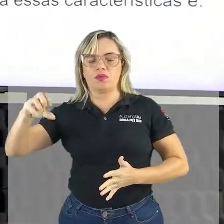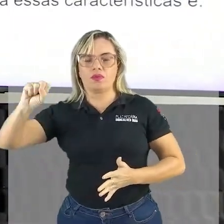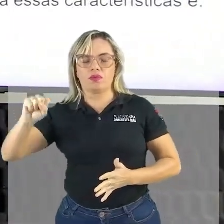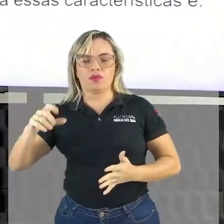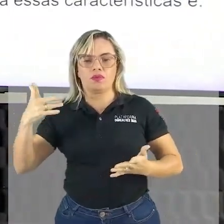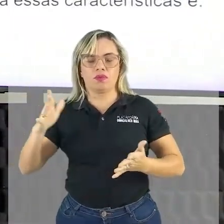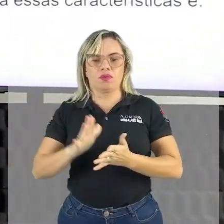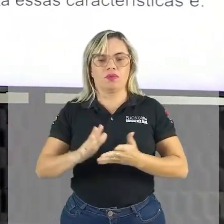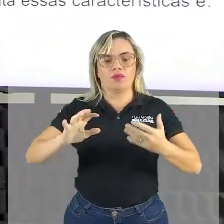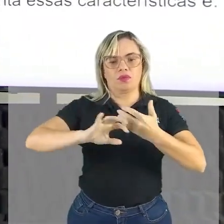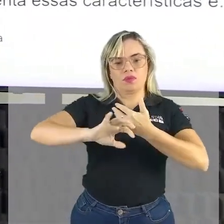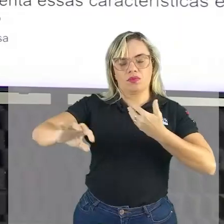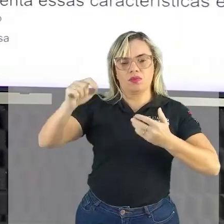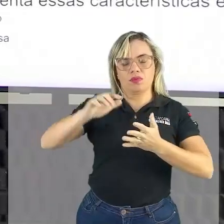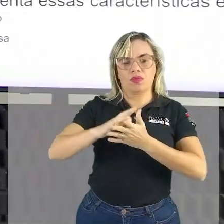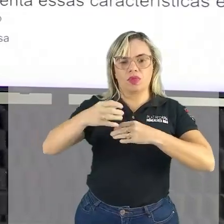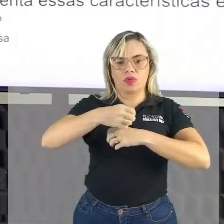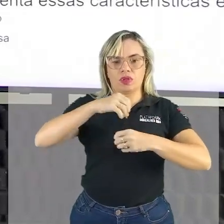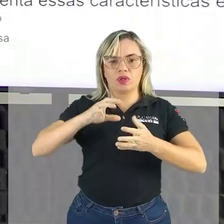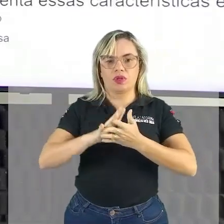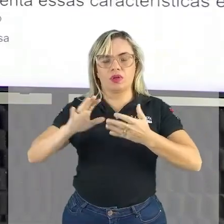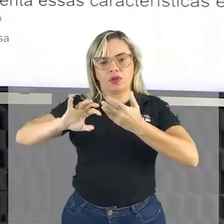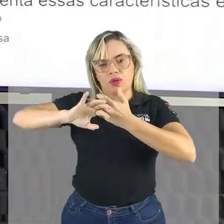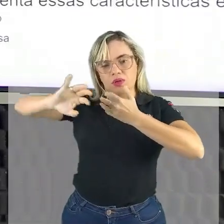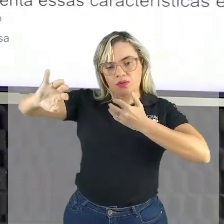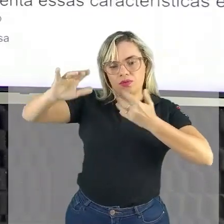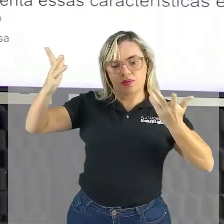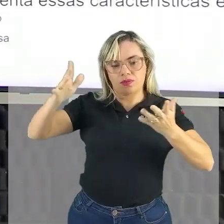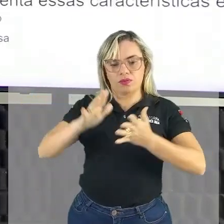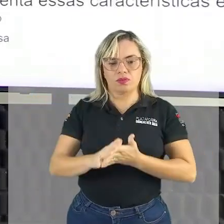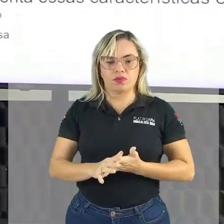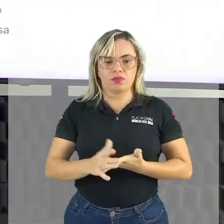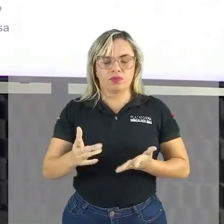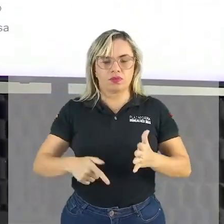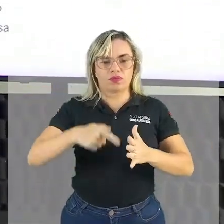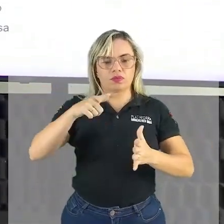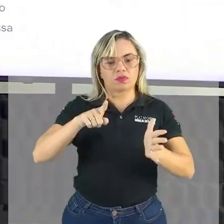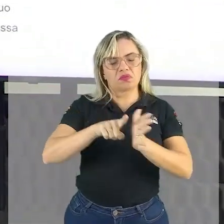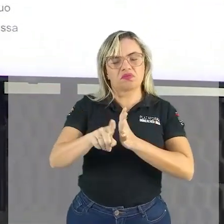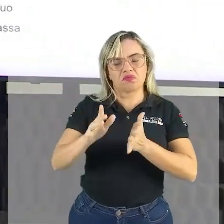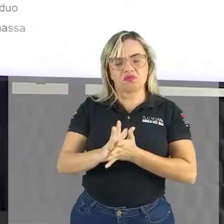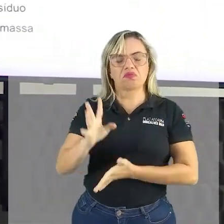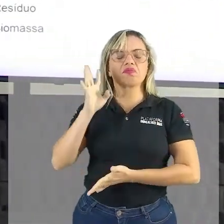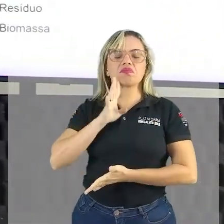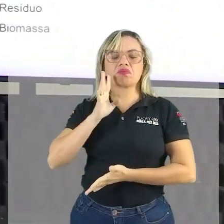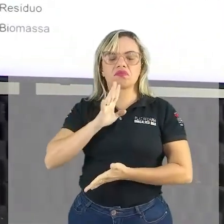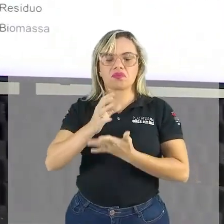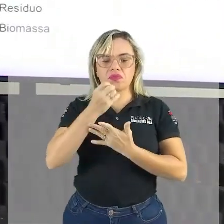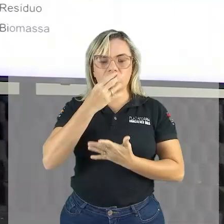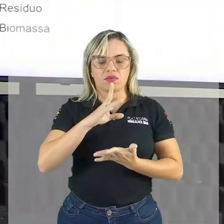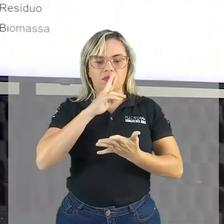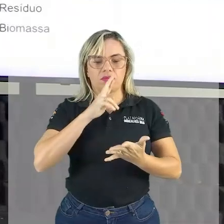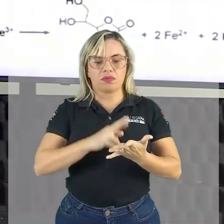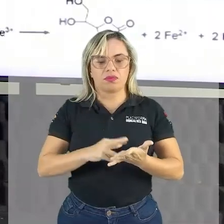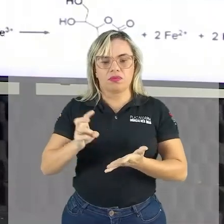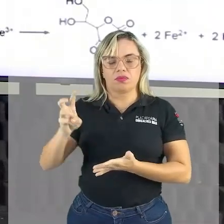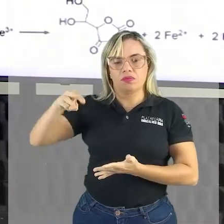forças que mantêm as moléculas unidas, tá, gente? Então a sétima questão, bem de boa. Resposta